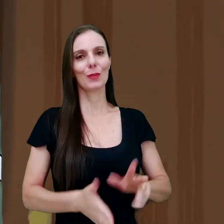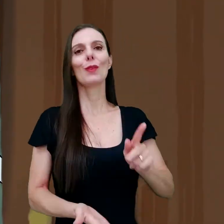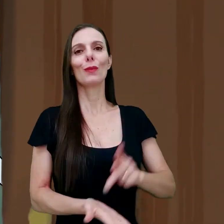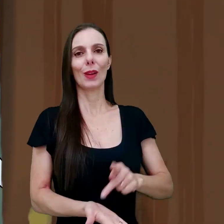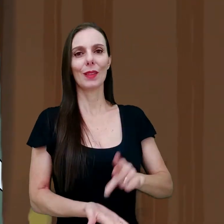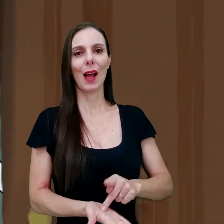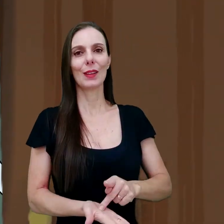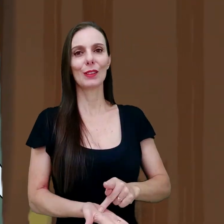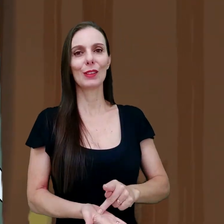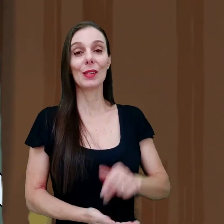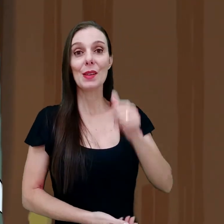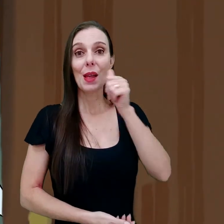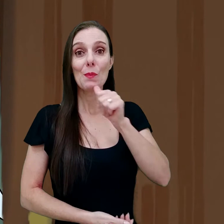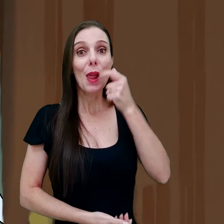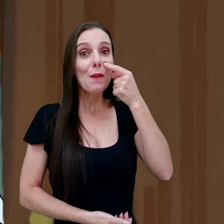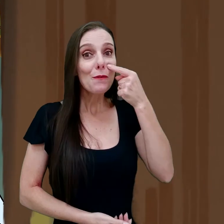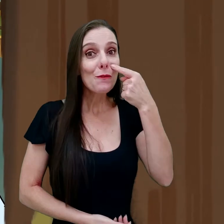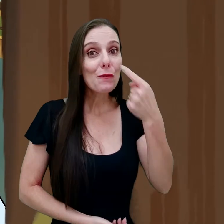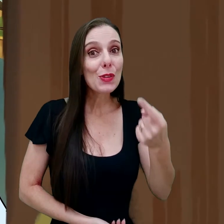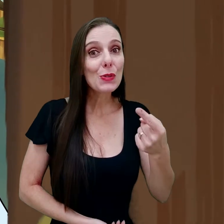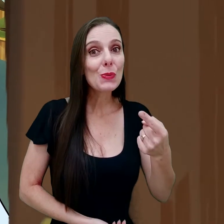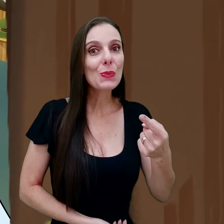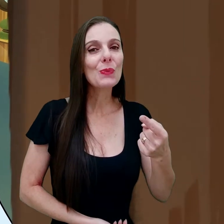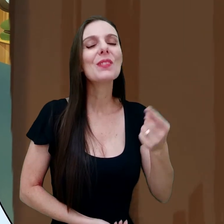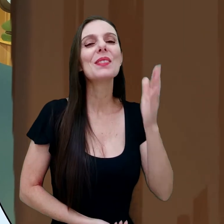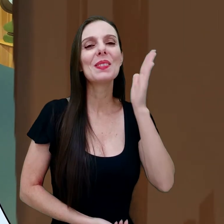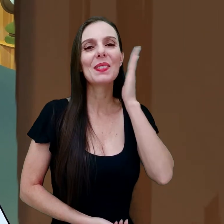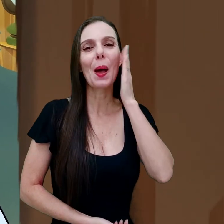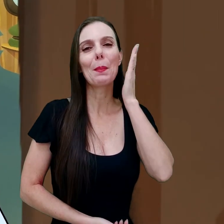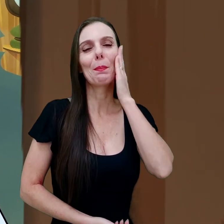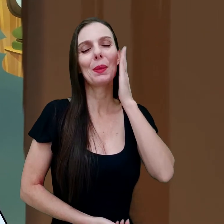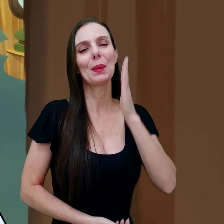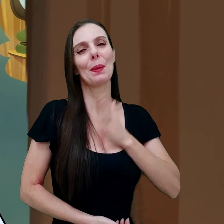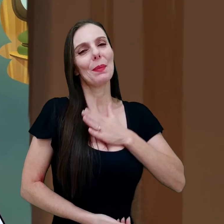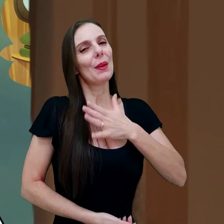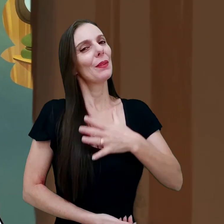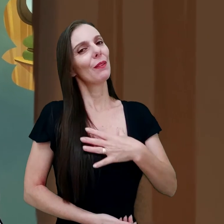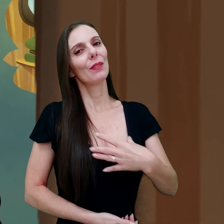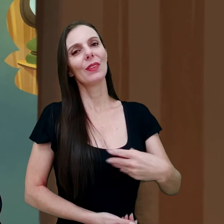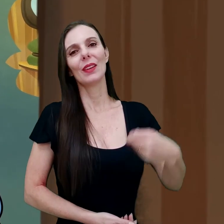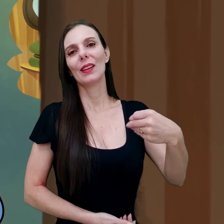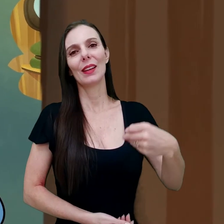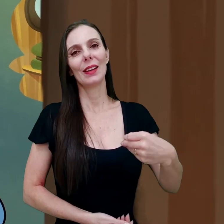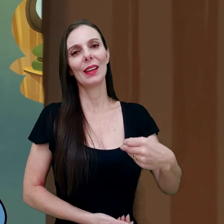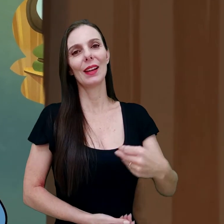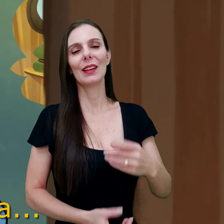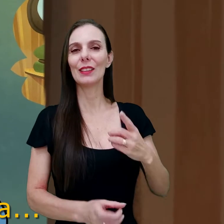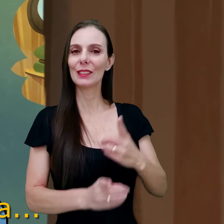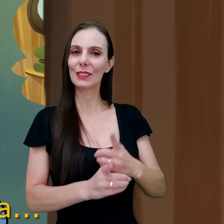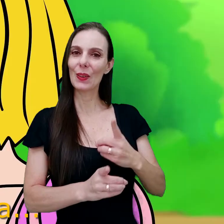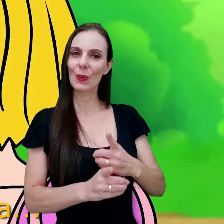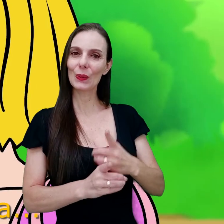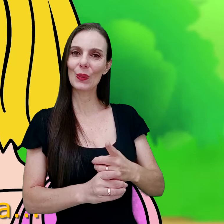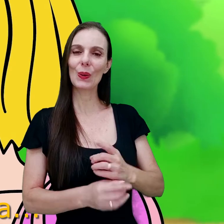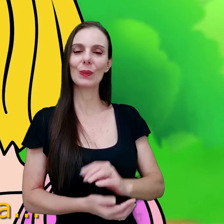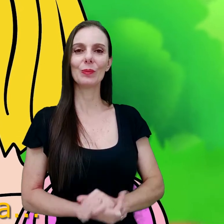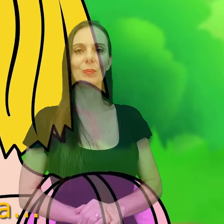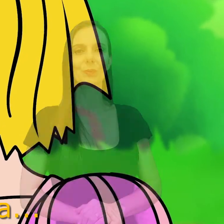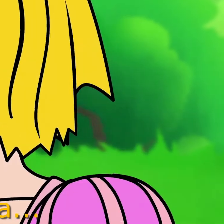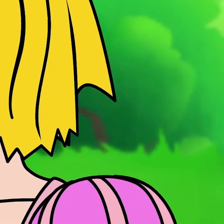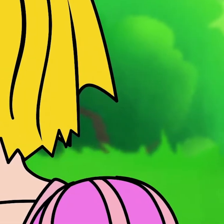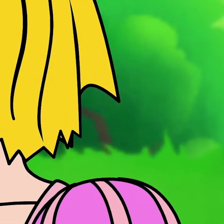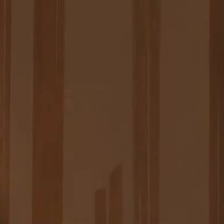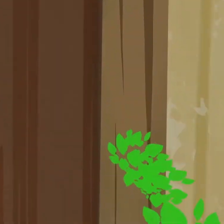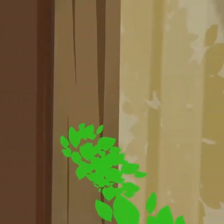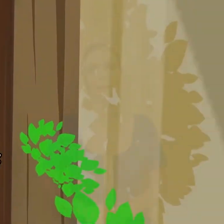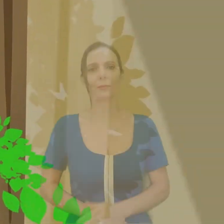Assim que a moça viu esta garota de cabelos dourados, ela sabia que era o seu bebê Rapunzel que havia sido tirado